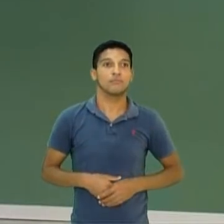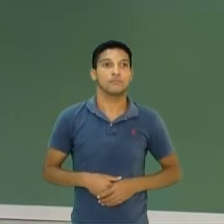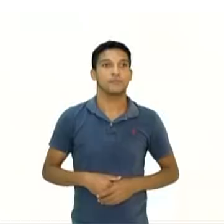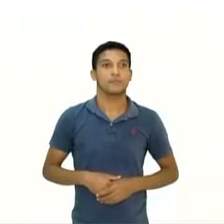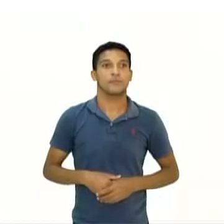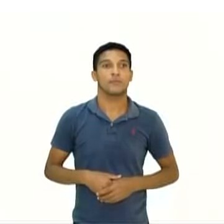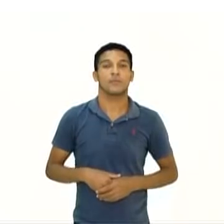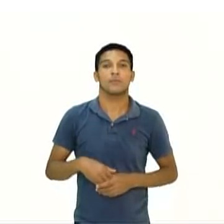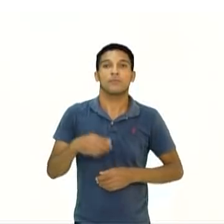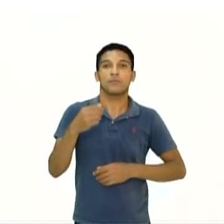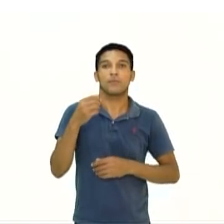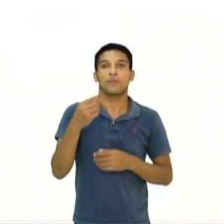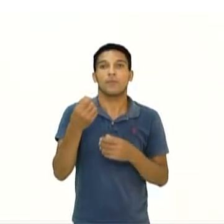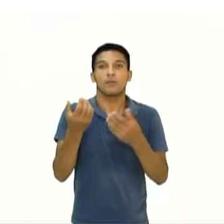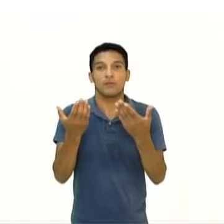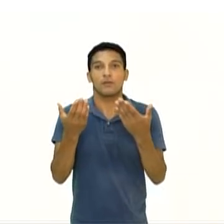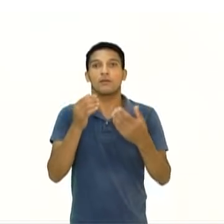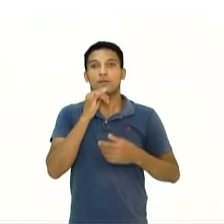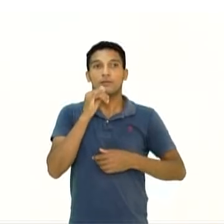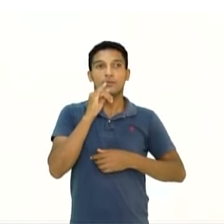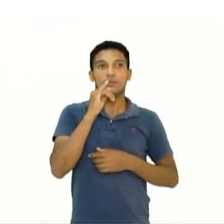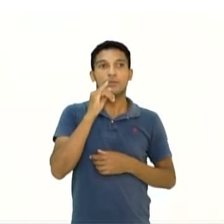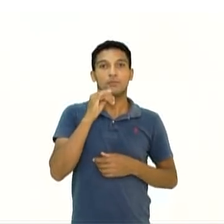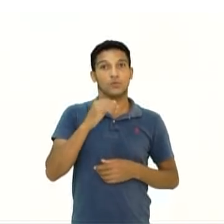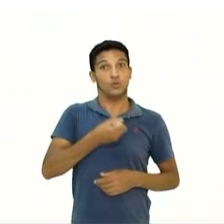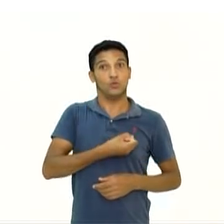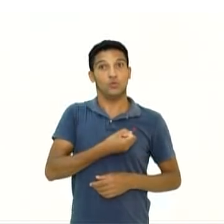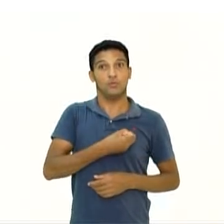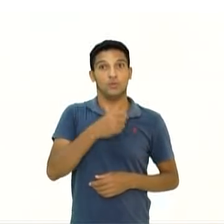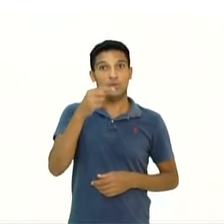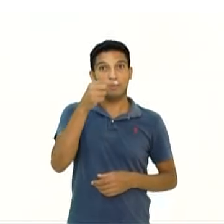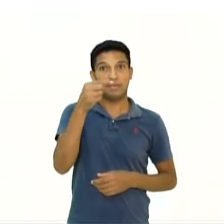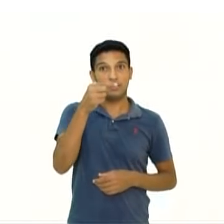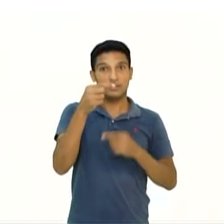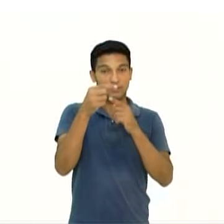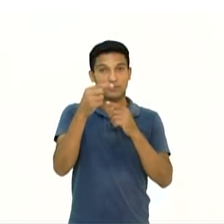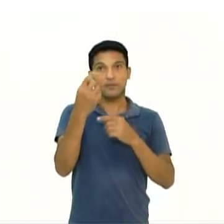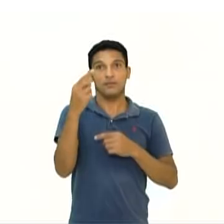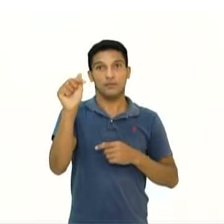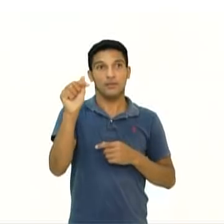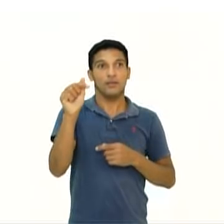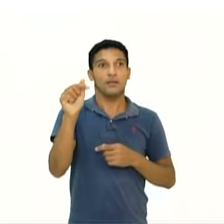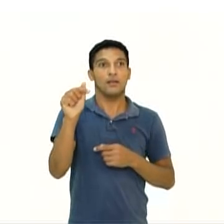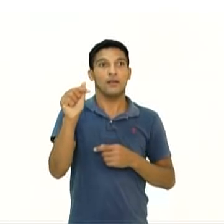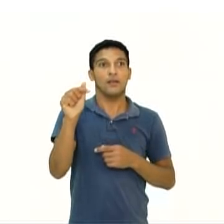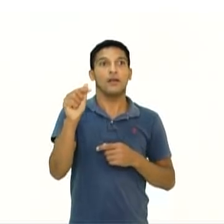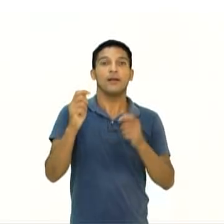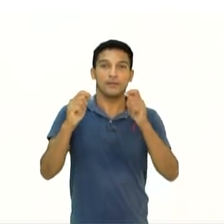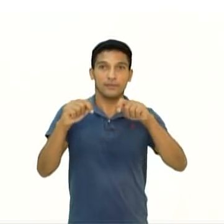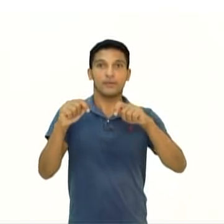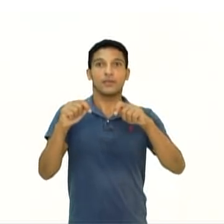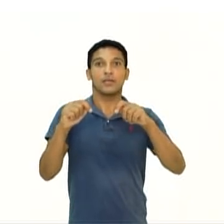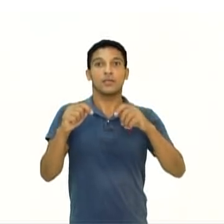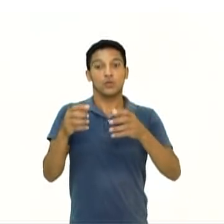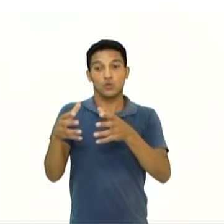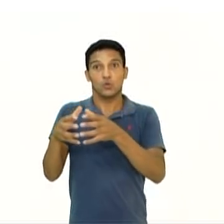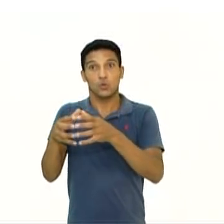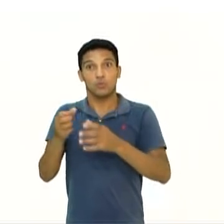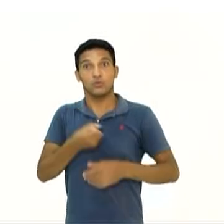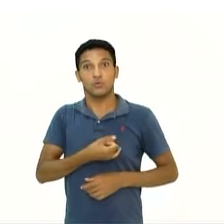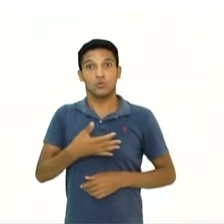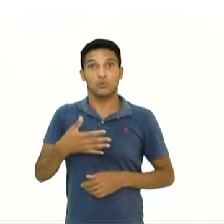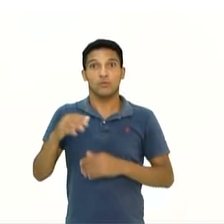né? Então, inicia a palavra quociente aqui. Exercício número 3. Vou deixar um tempinho para vocês, então. Ó.